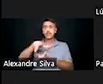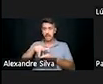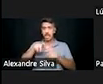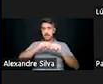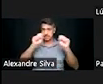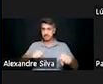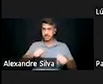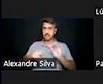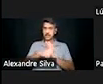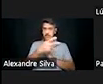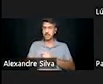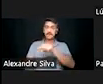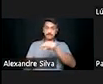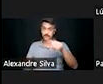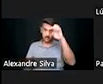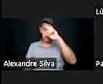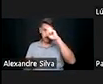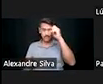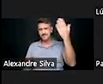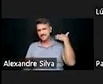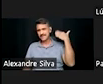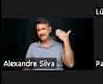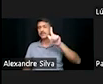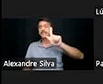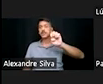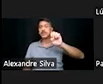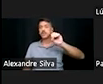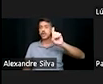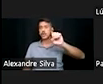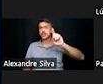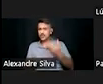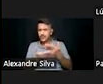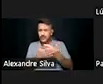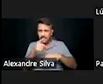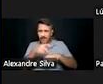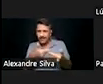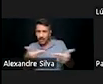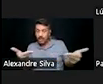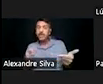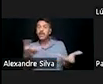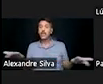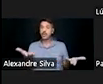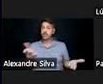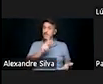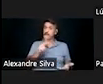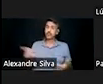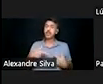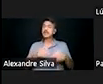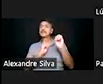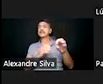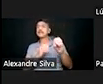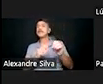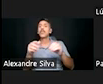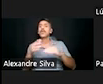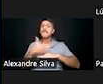quando aprendi geologia, ou ainda hoje na universidade, eu vejo muitos professores ensinando que fóssil é